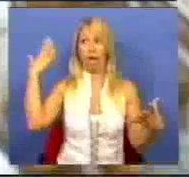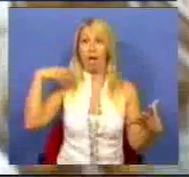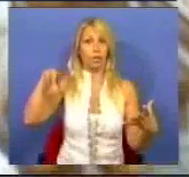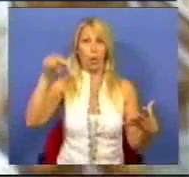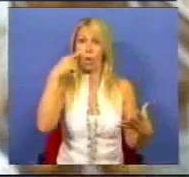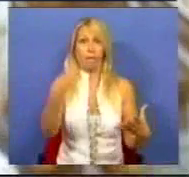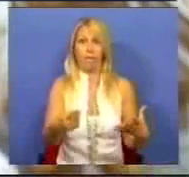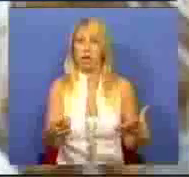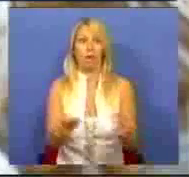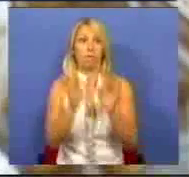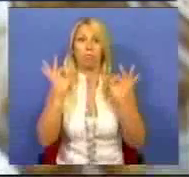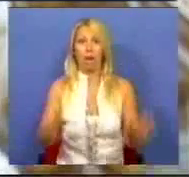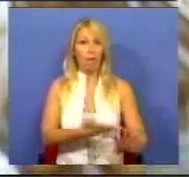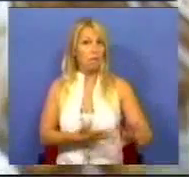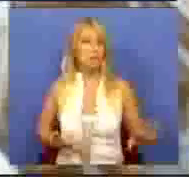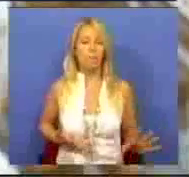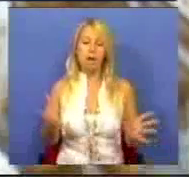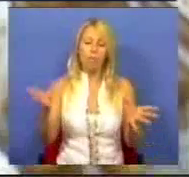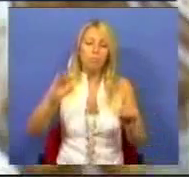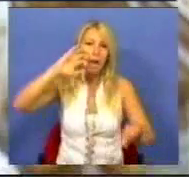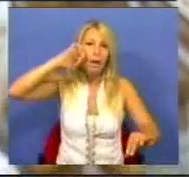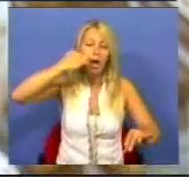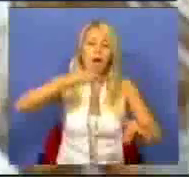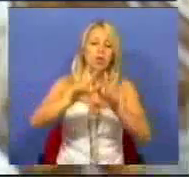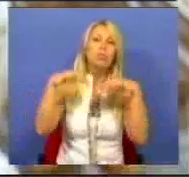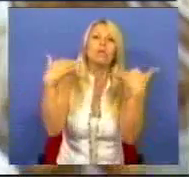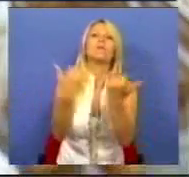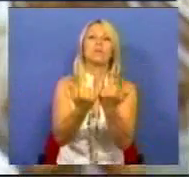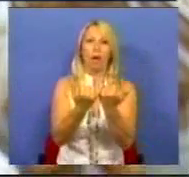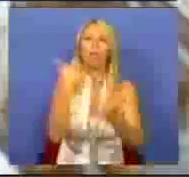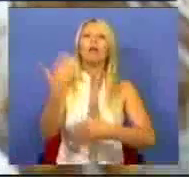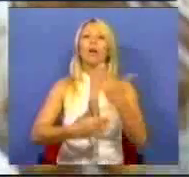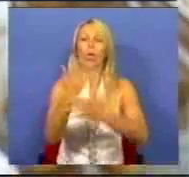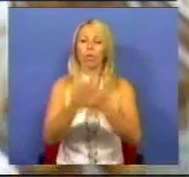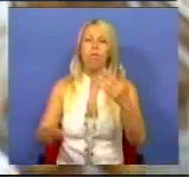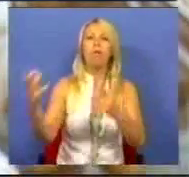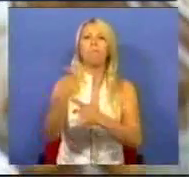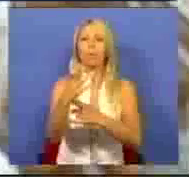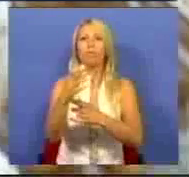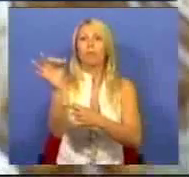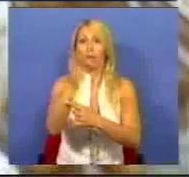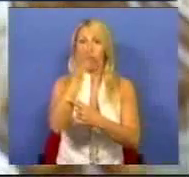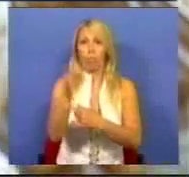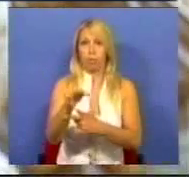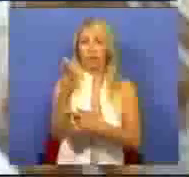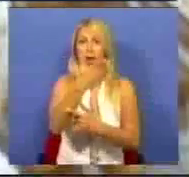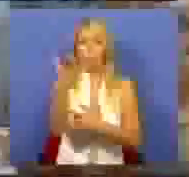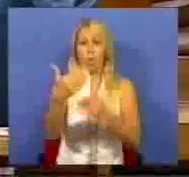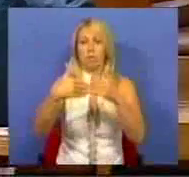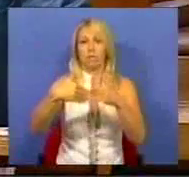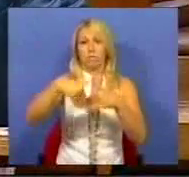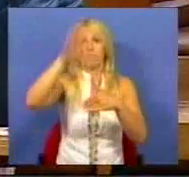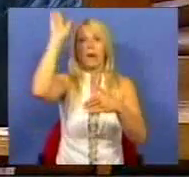O desemprego é a maior tragédia social e continua a aumentar, ultrapassando em termos reais os 11% já neste